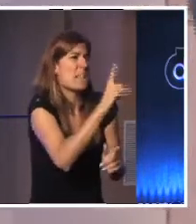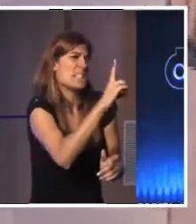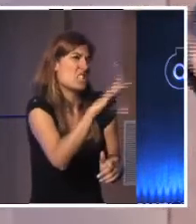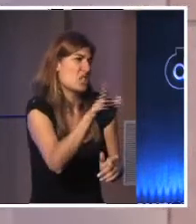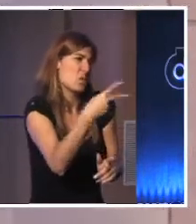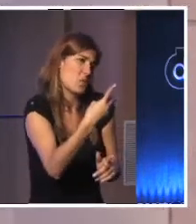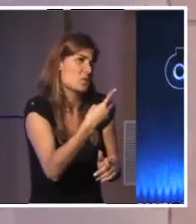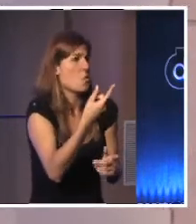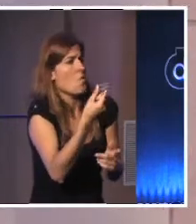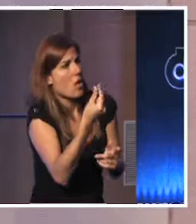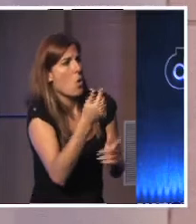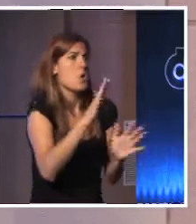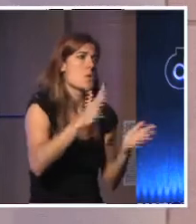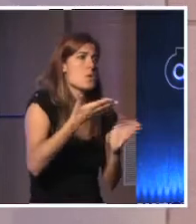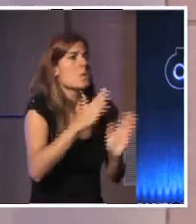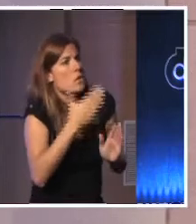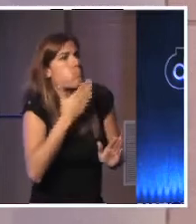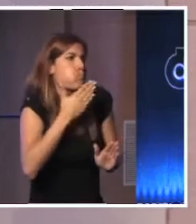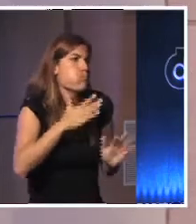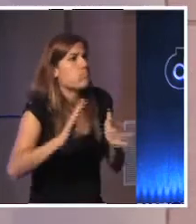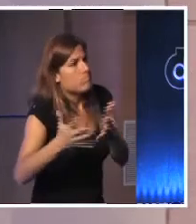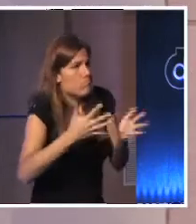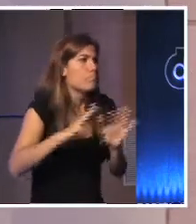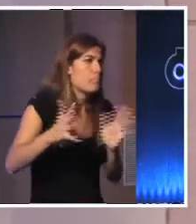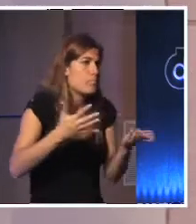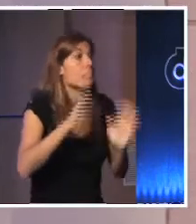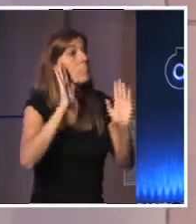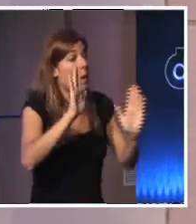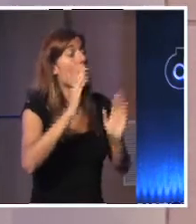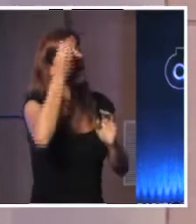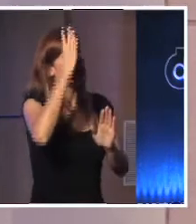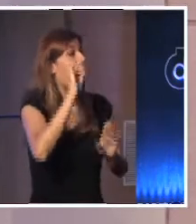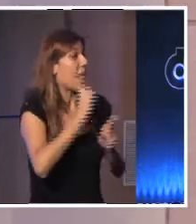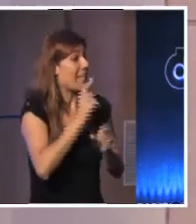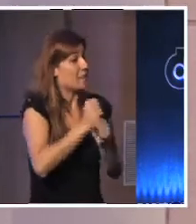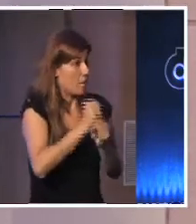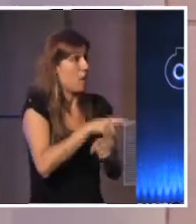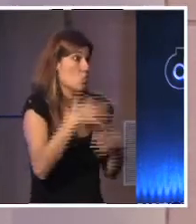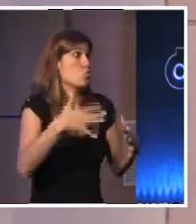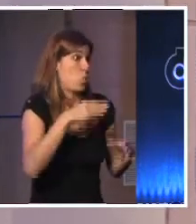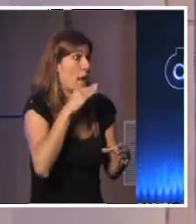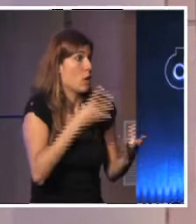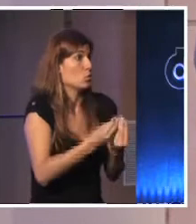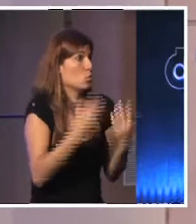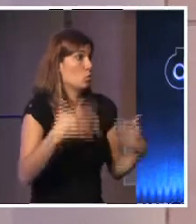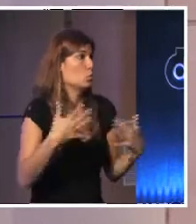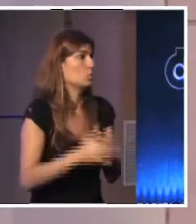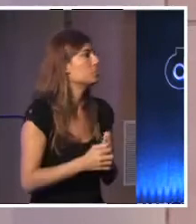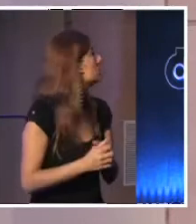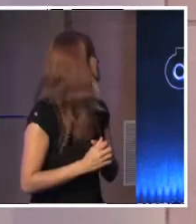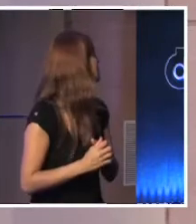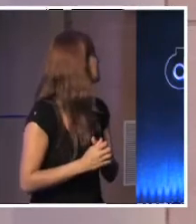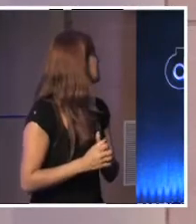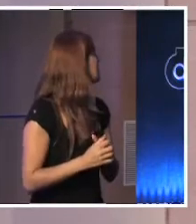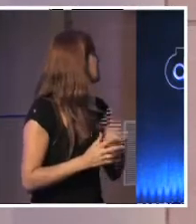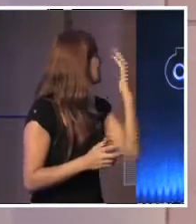é um valor já muito irrisório, atendendo ao trabalho a fazer com estes cães. Um livro que